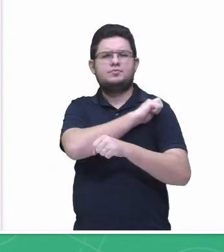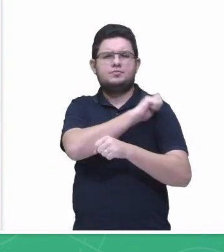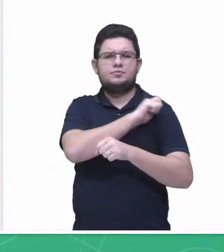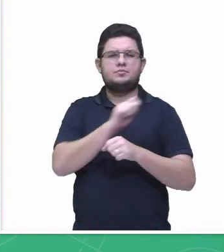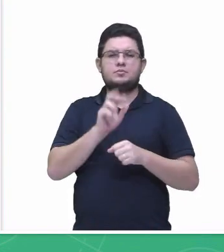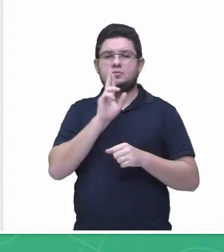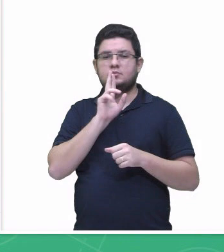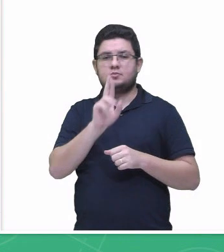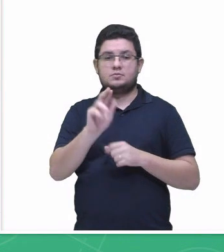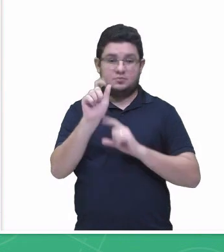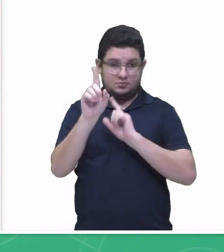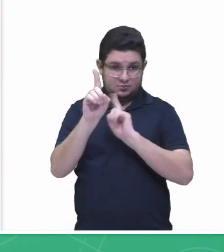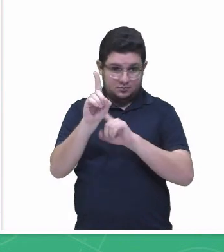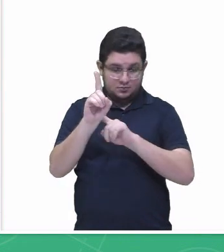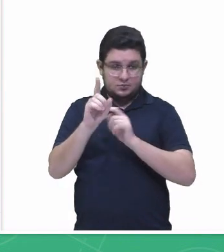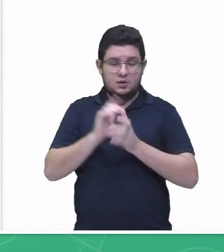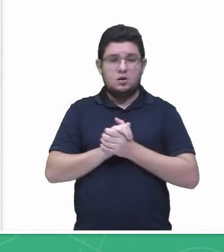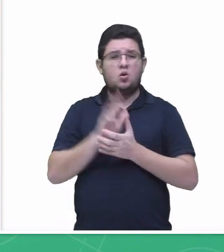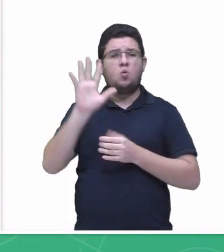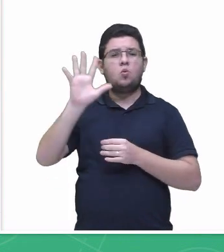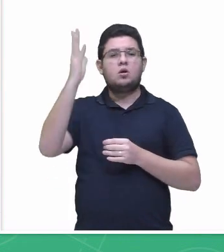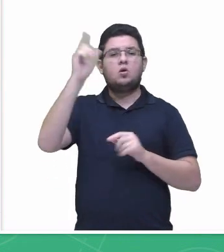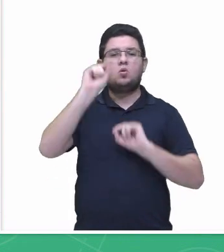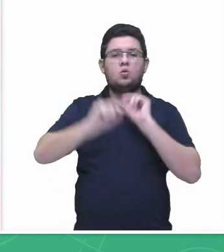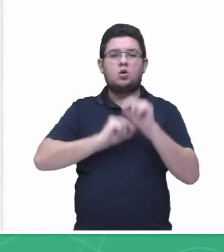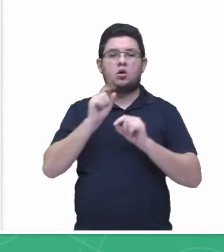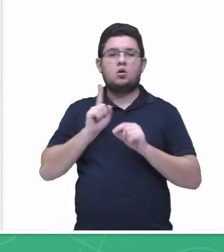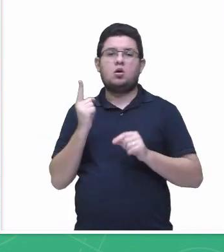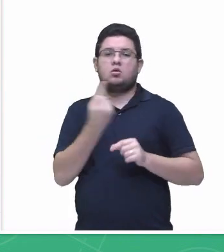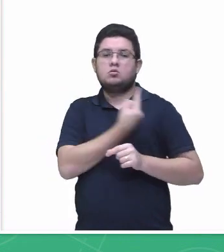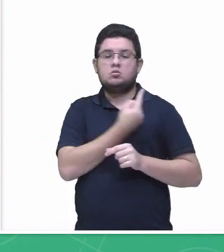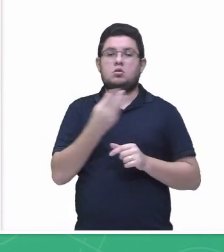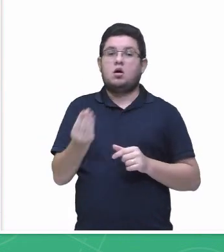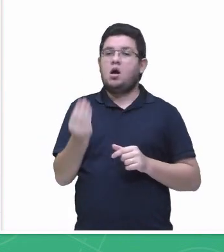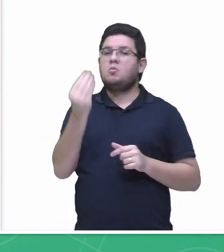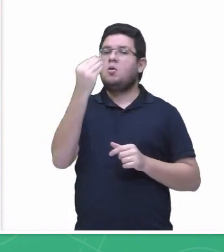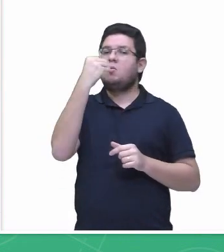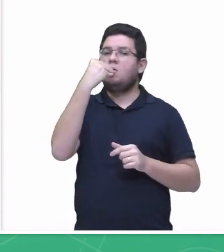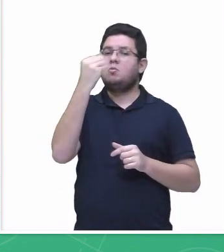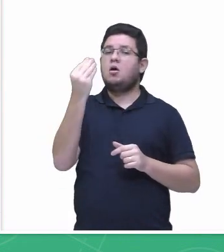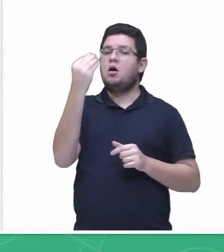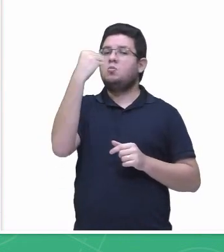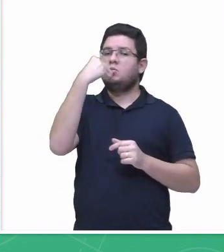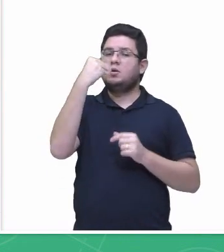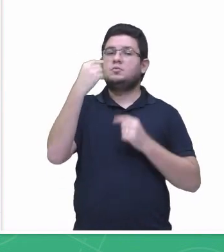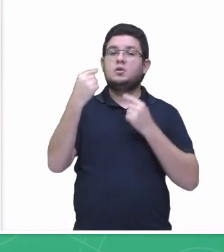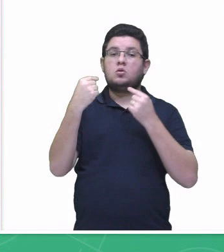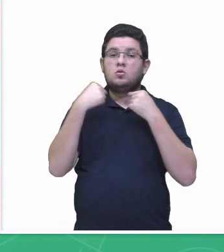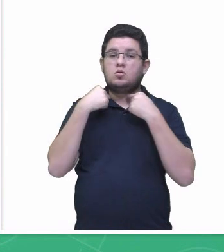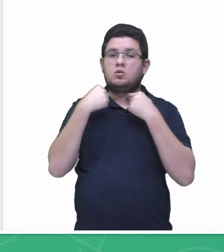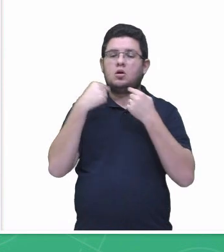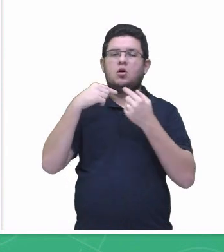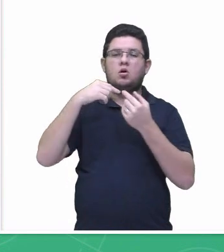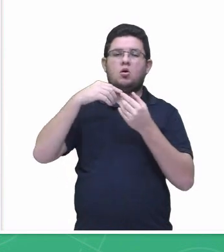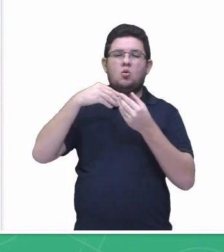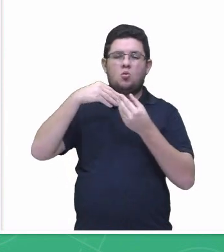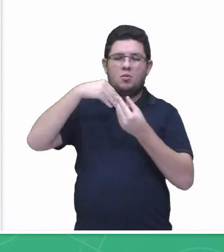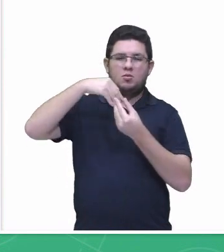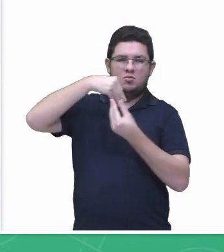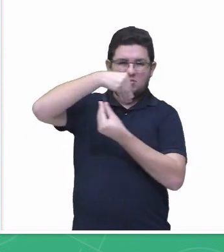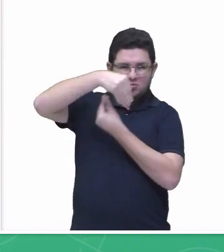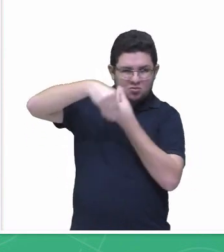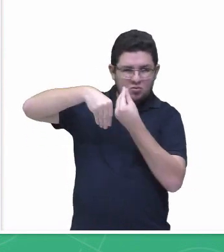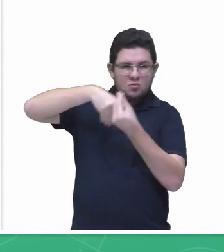a alternativa D, né? Então, o que acontece? Quando nós nos alimentamos, né, a gente coloca ali o alimento na nossa